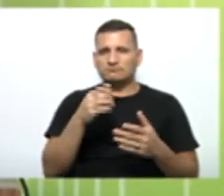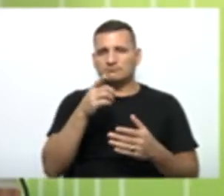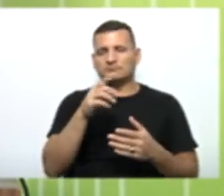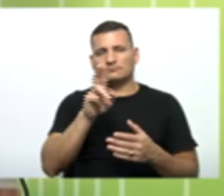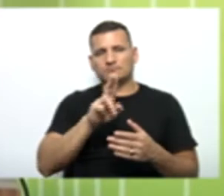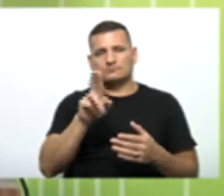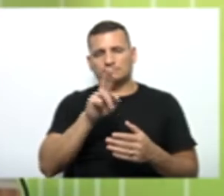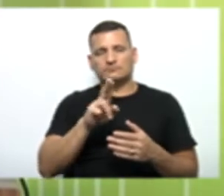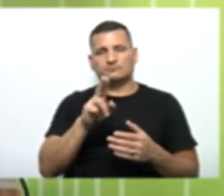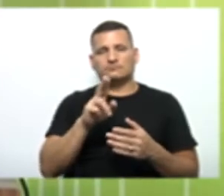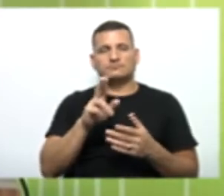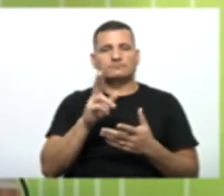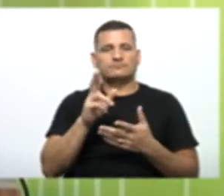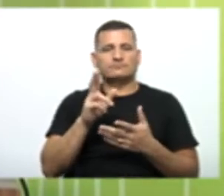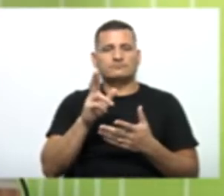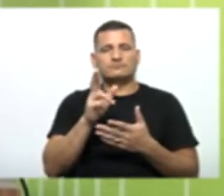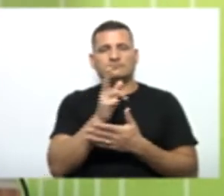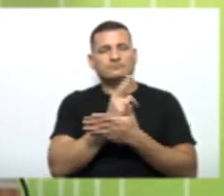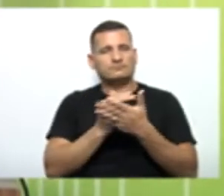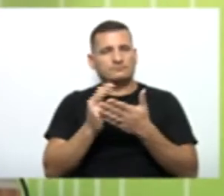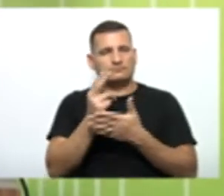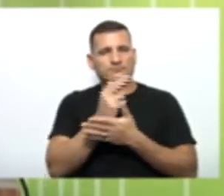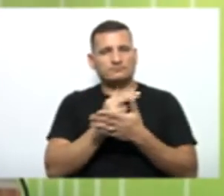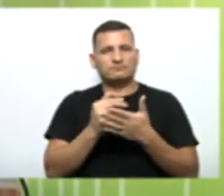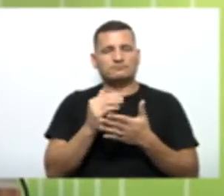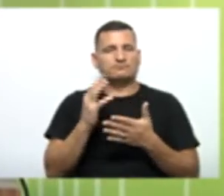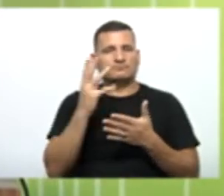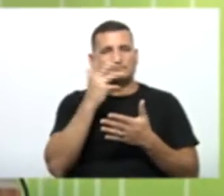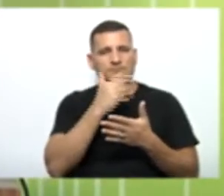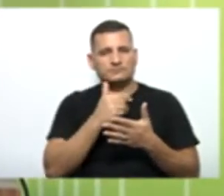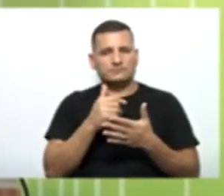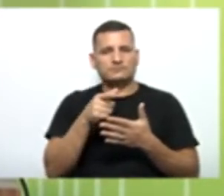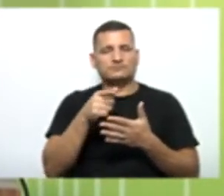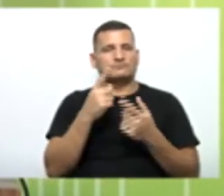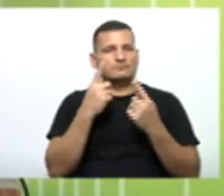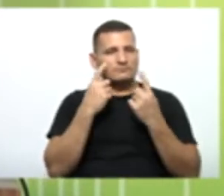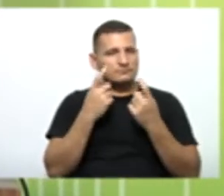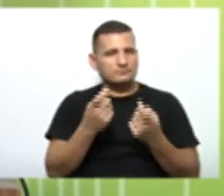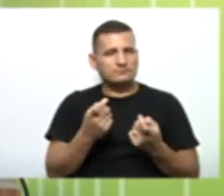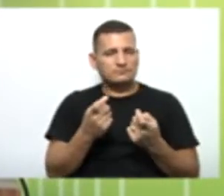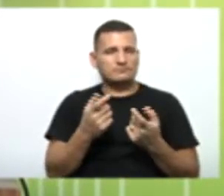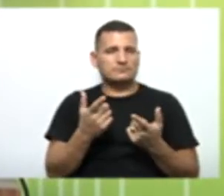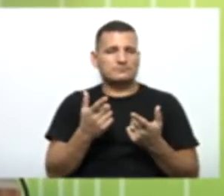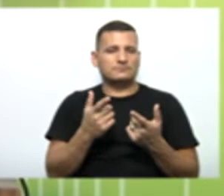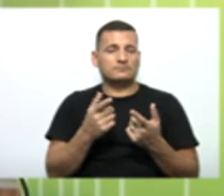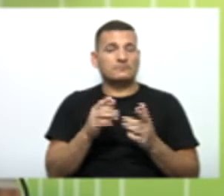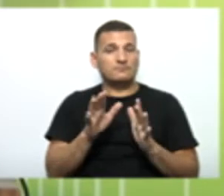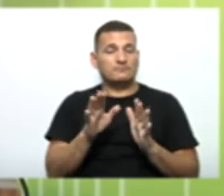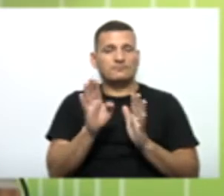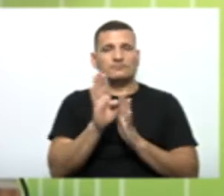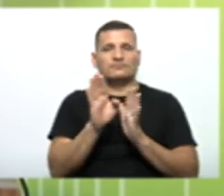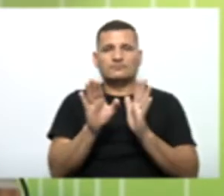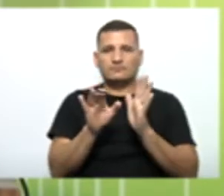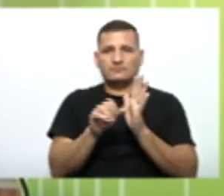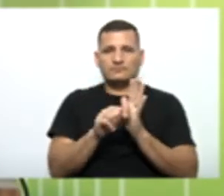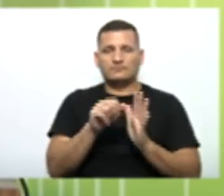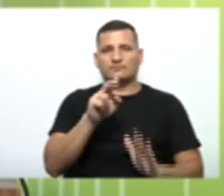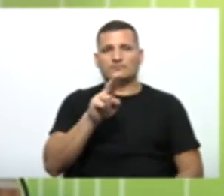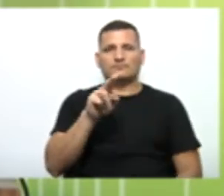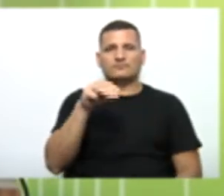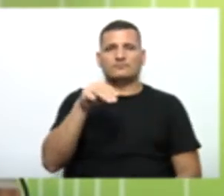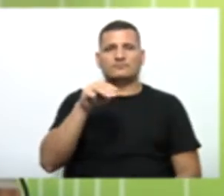você acha que seja bonito, que você achou interessante. É a simbologia que o